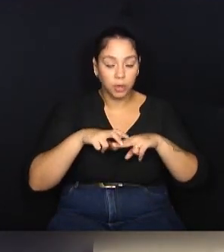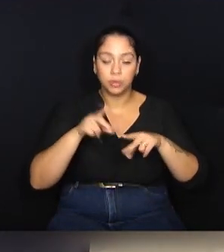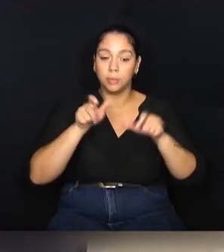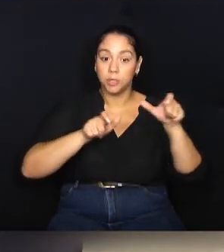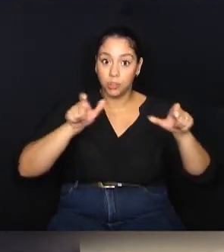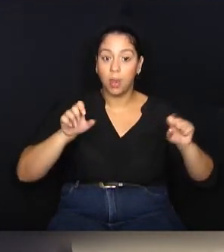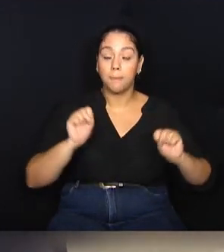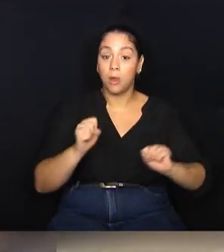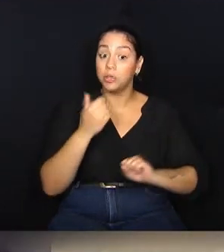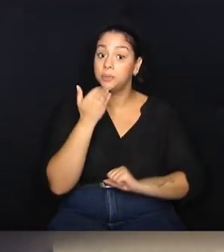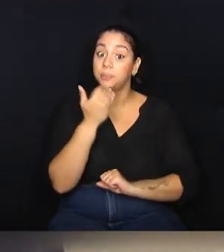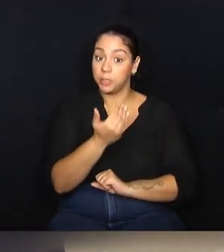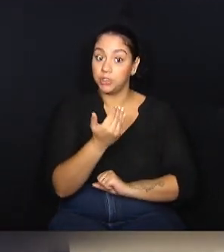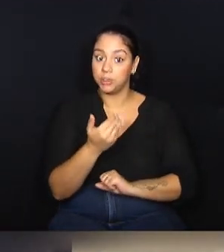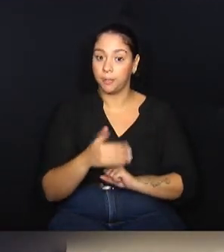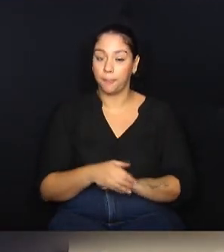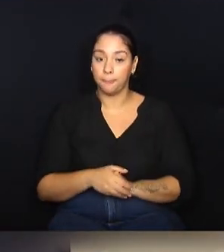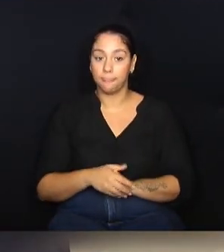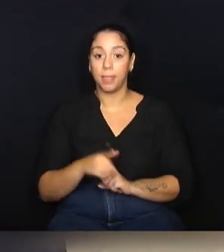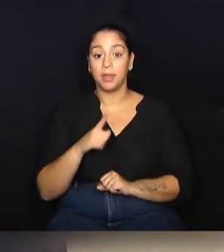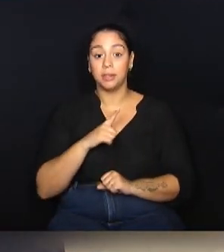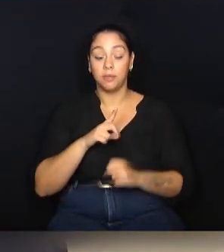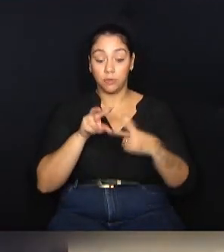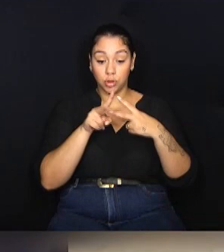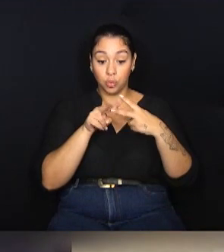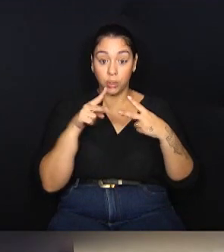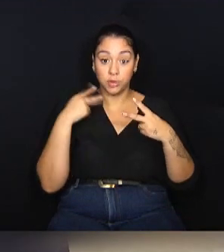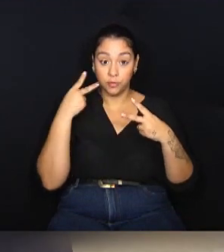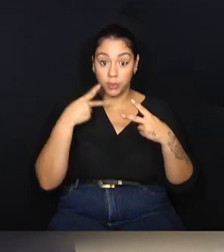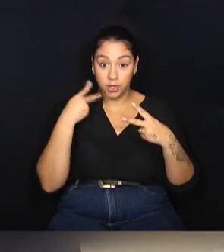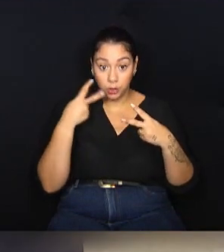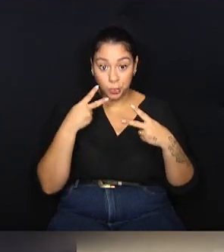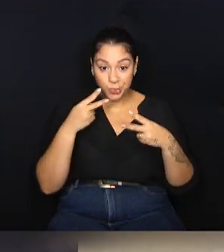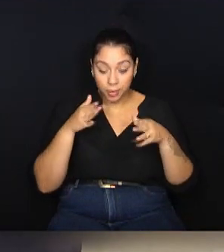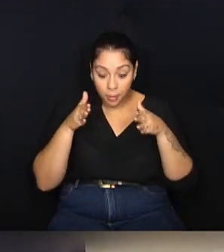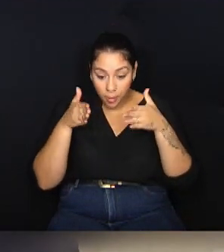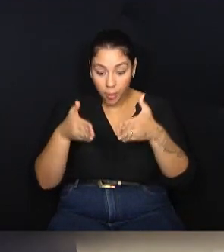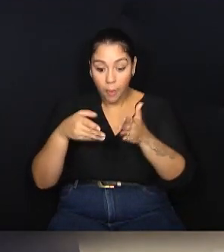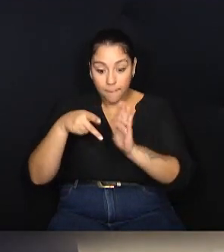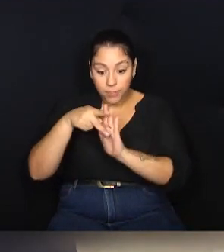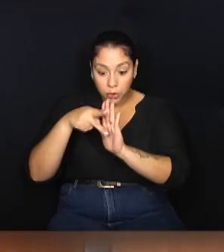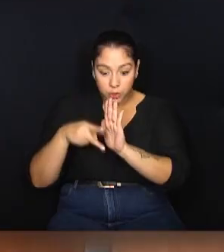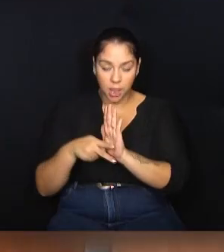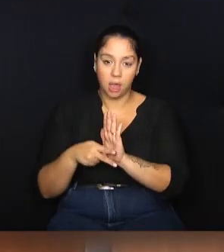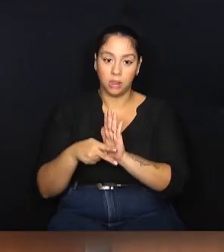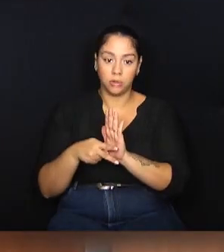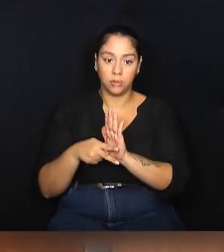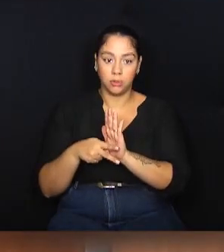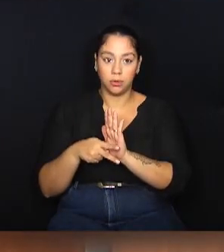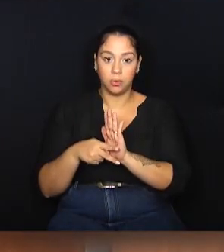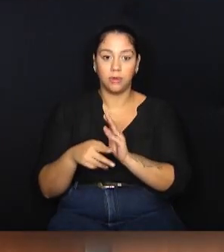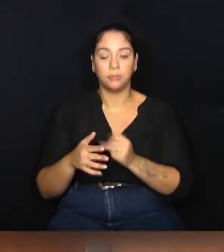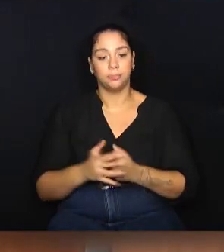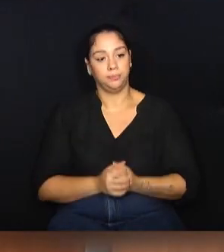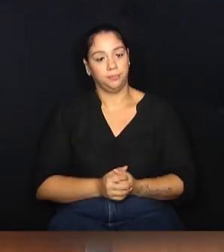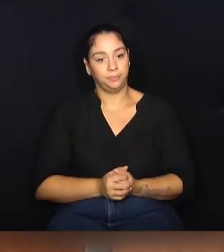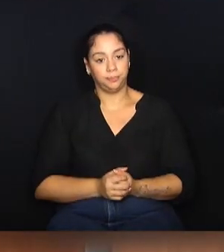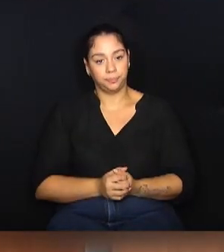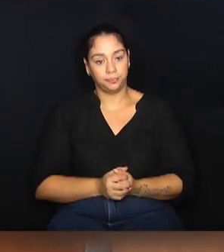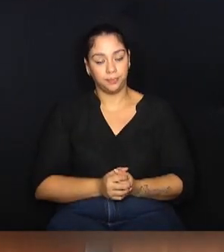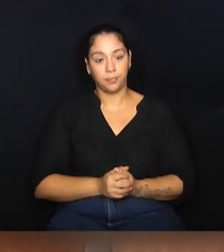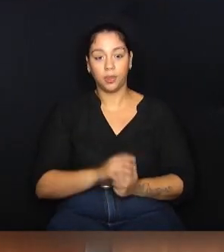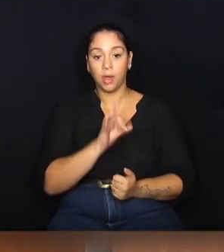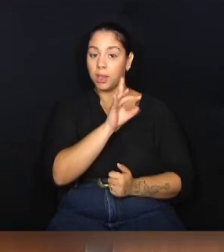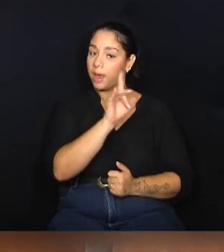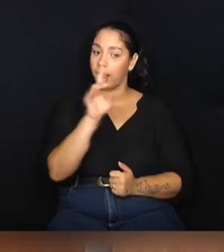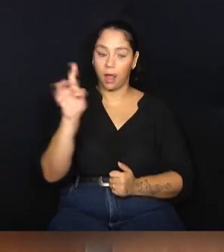inclusive. 2 vereadores pedindo vista para o mesmo projeto, meio incomum. Cada vereador tem o projeto à